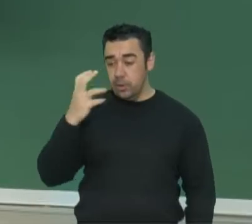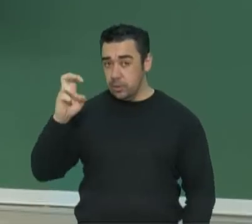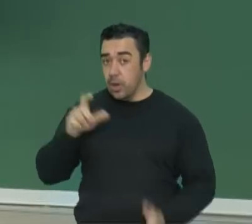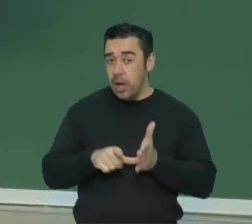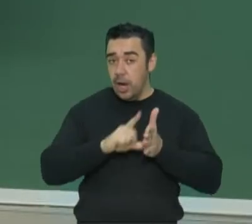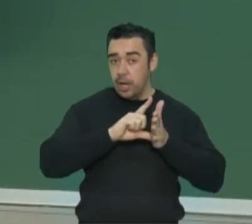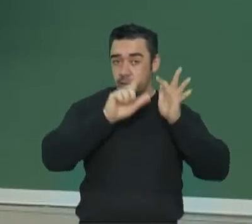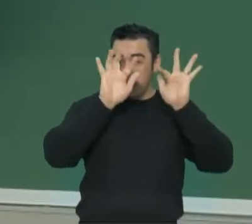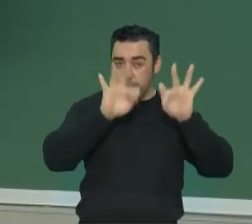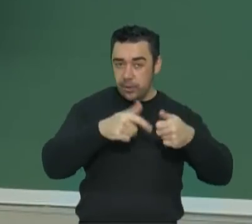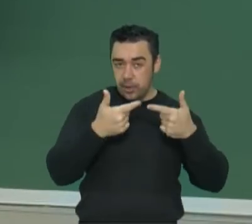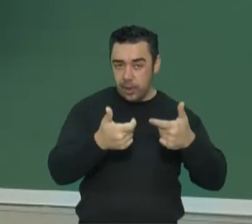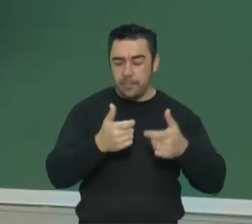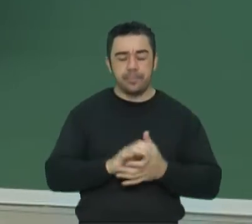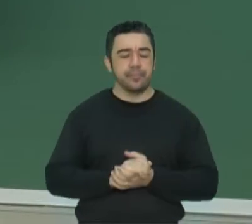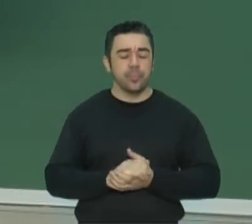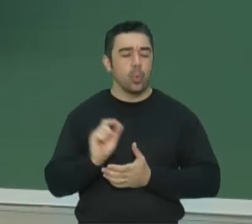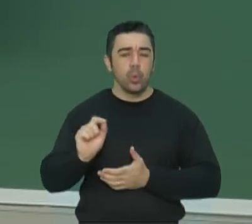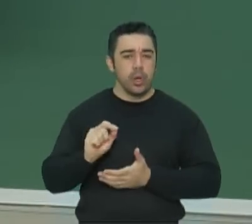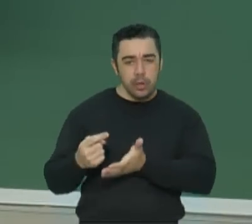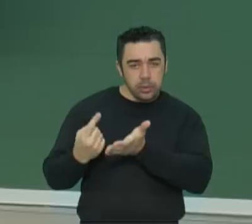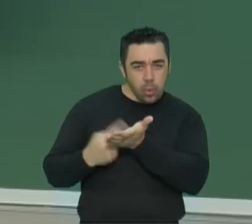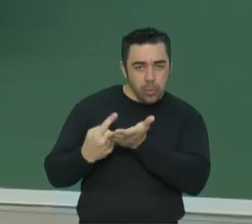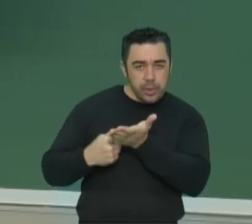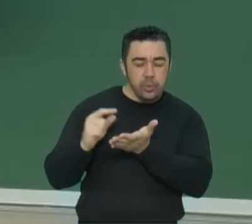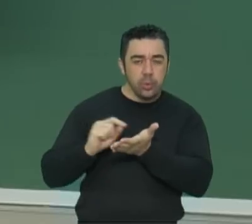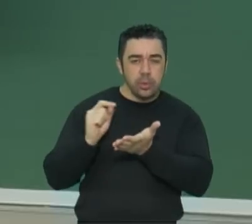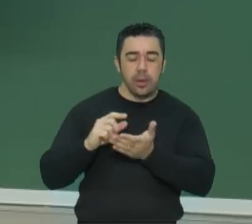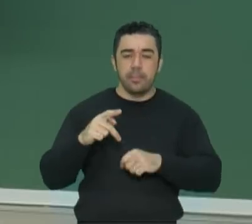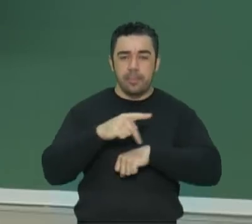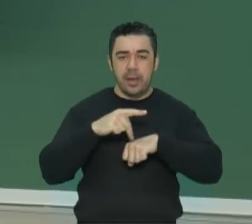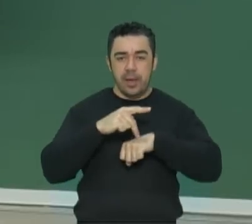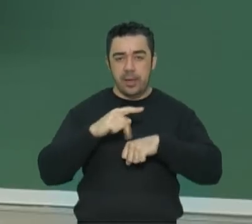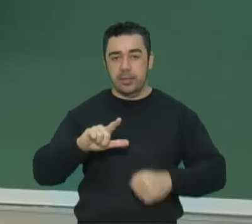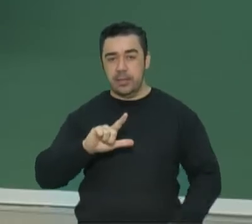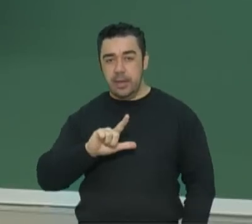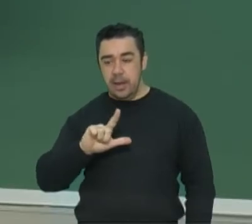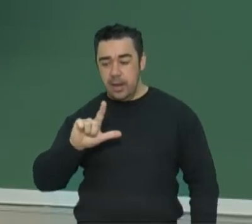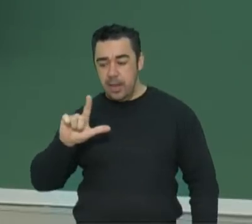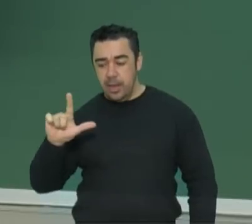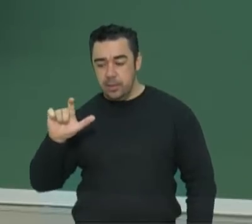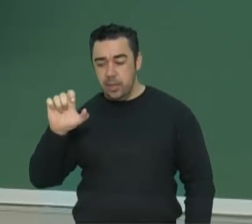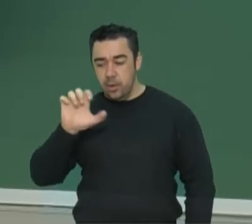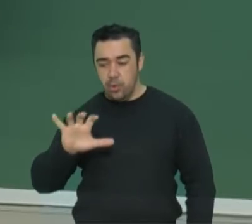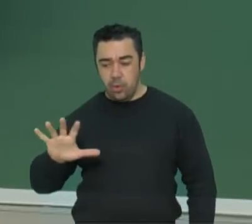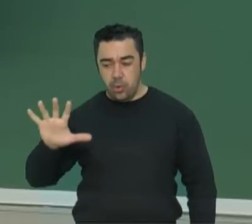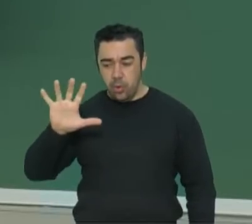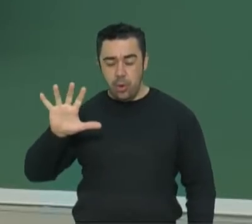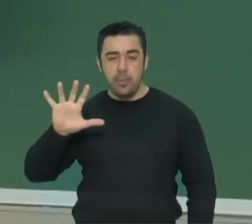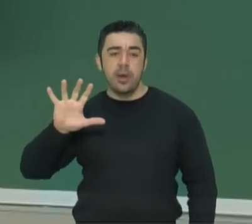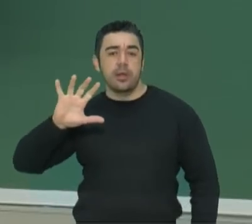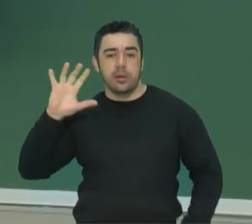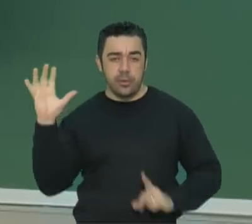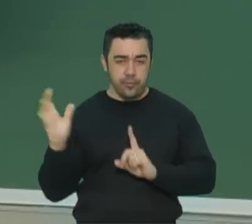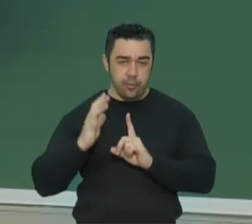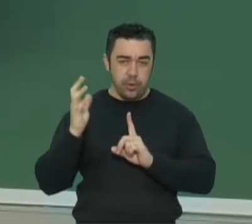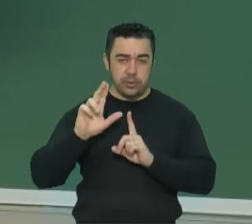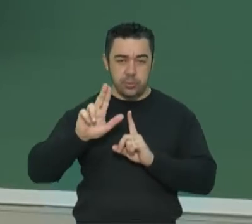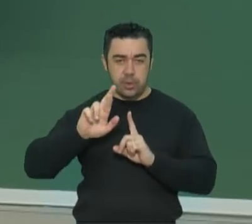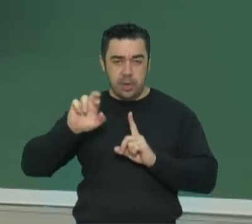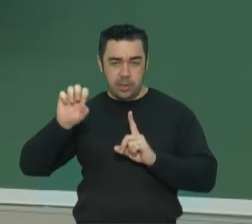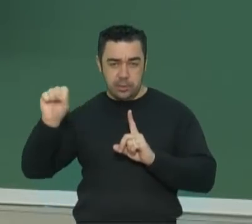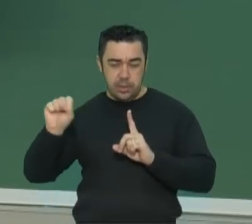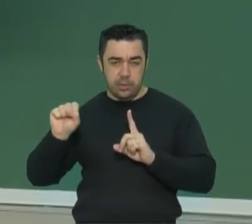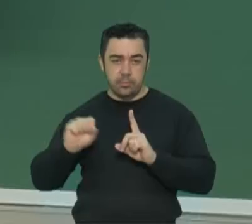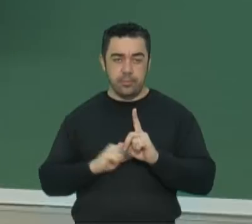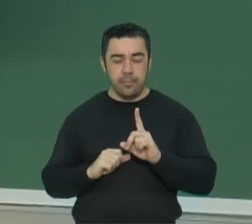que decidiu? Os países mais ao leste da Europa ficariam sob influência da União Soviética e os